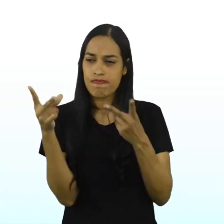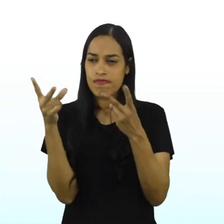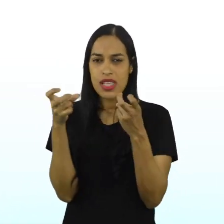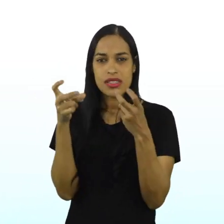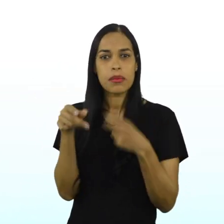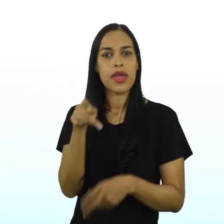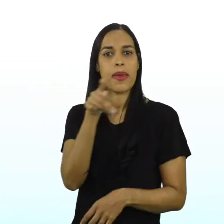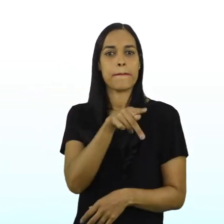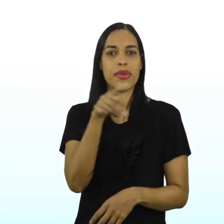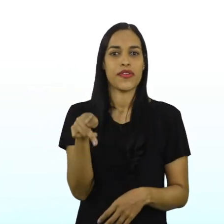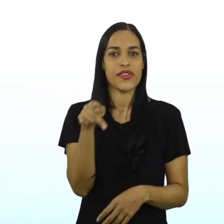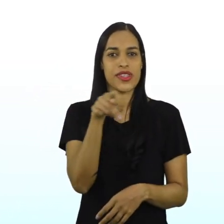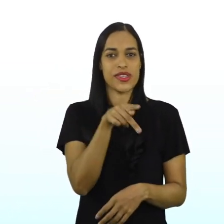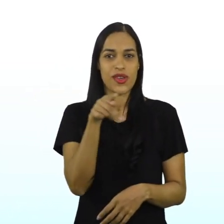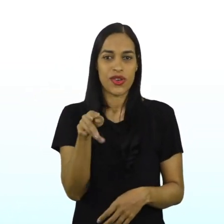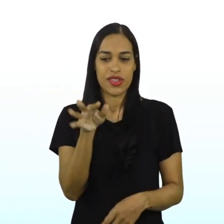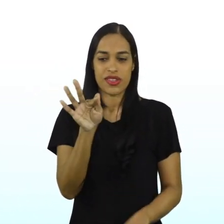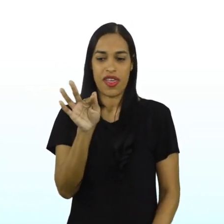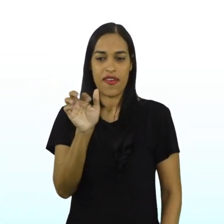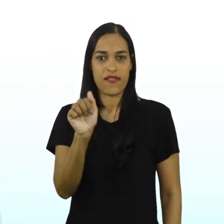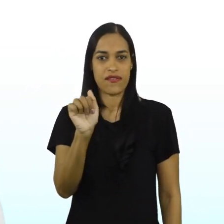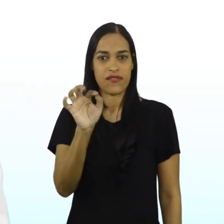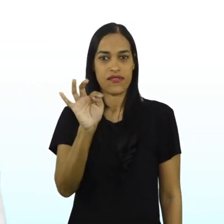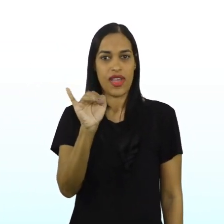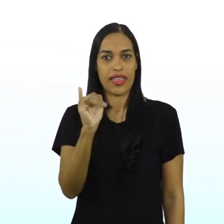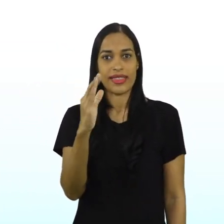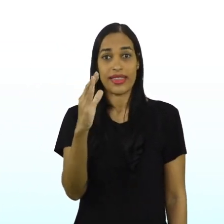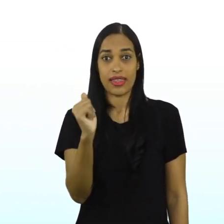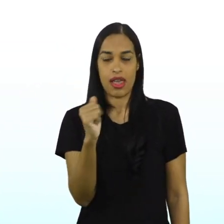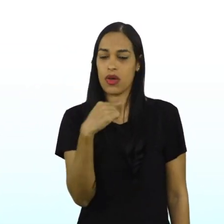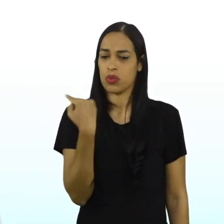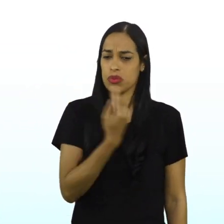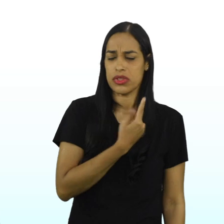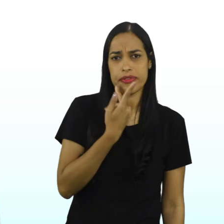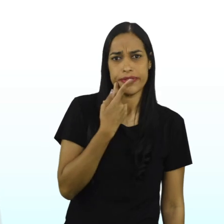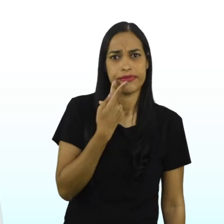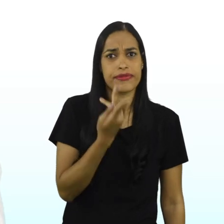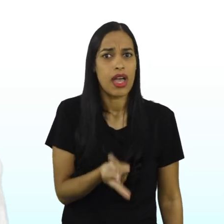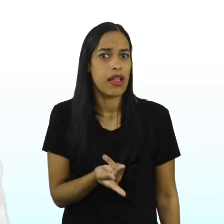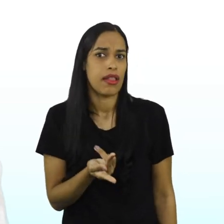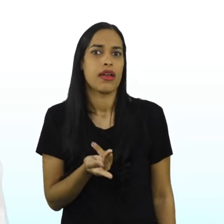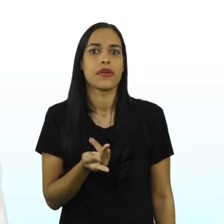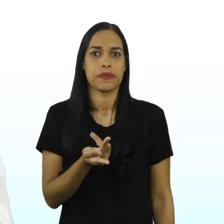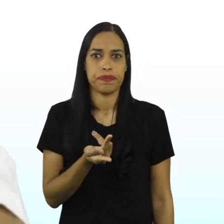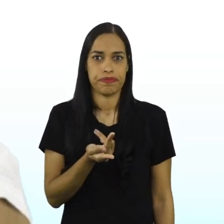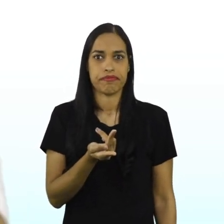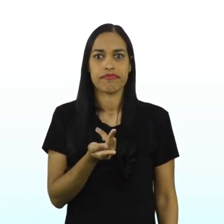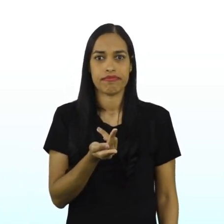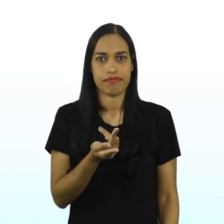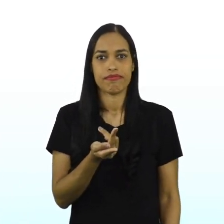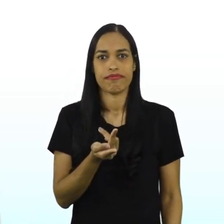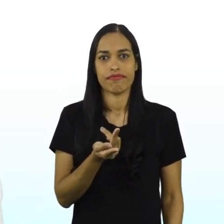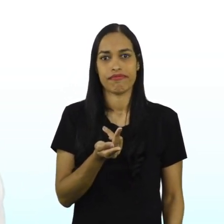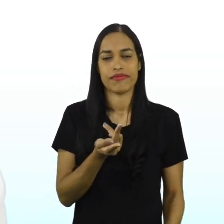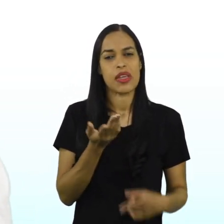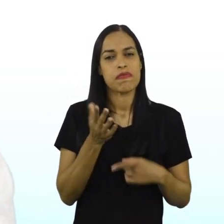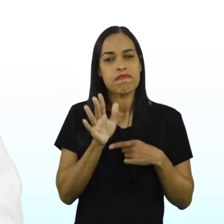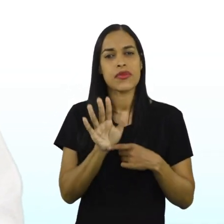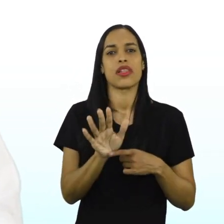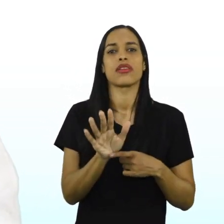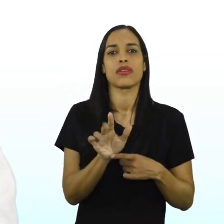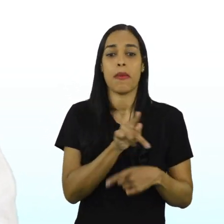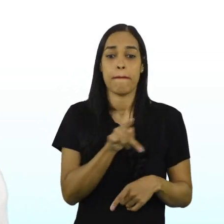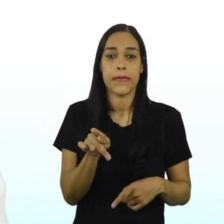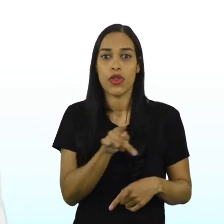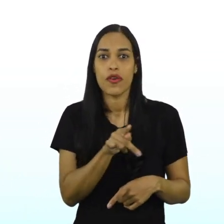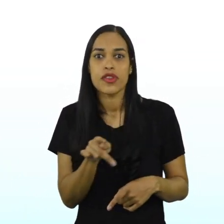perceber, são professores da função fática. Porque quando a gente fala, quando a gente normalmente expõe um conteúdo, o